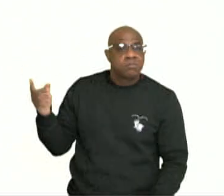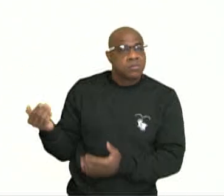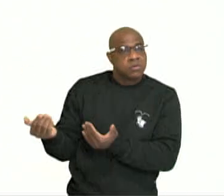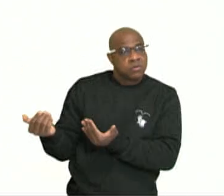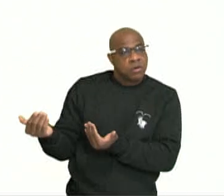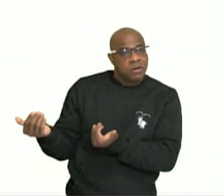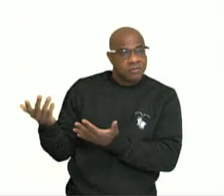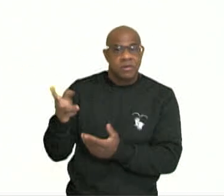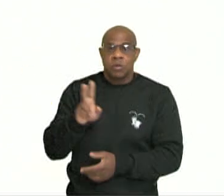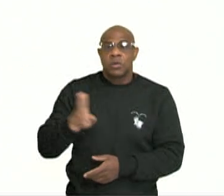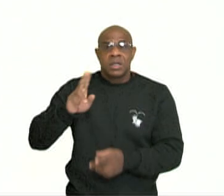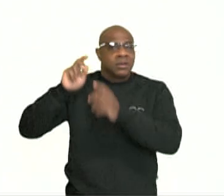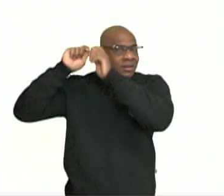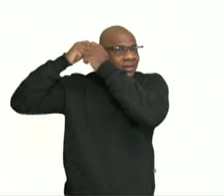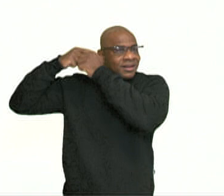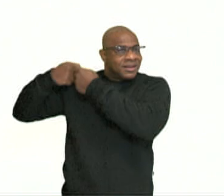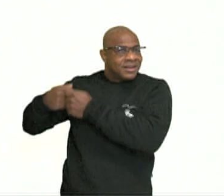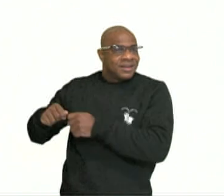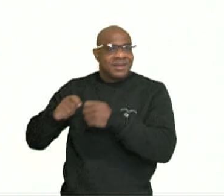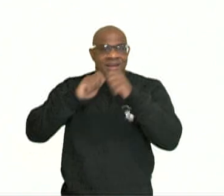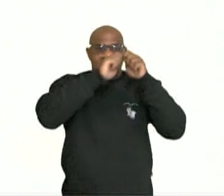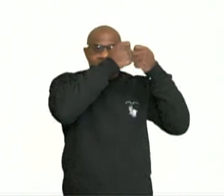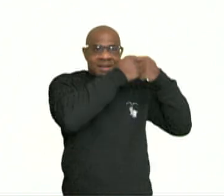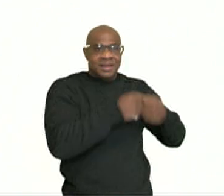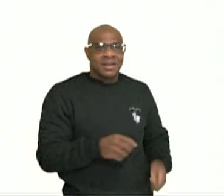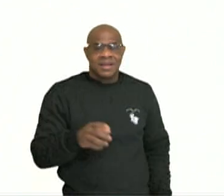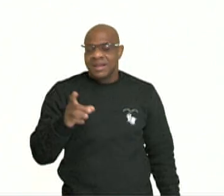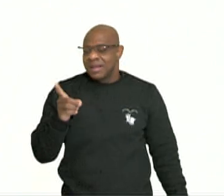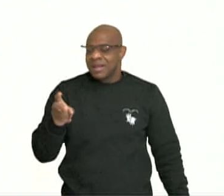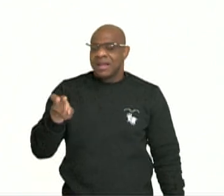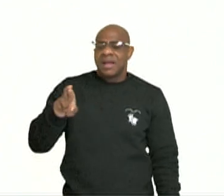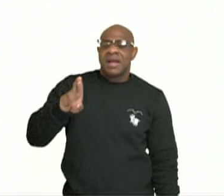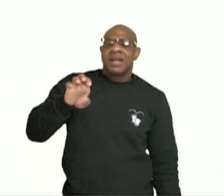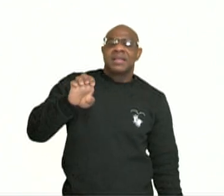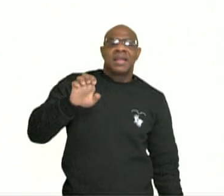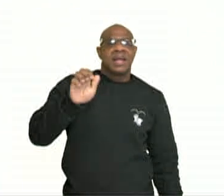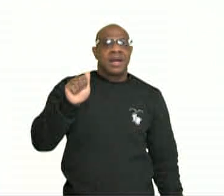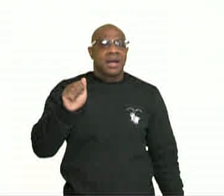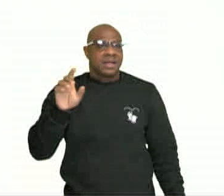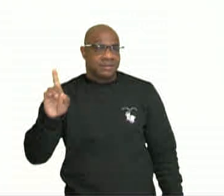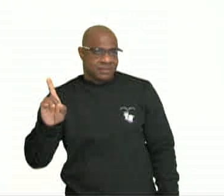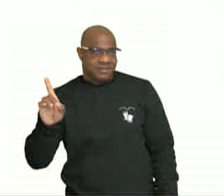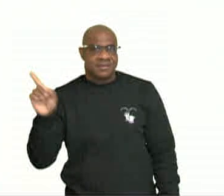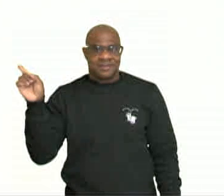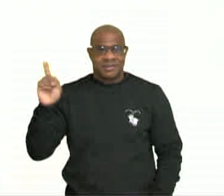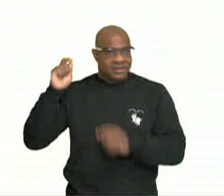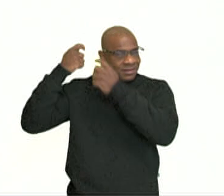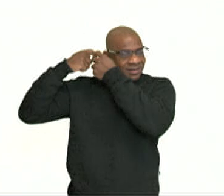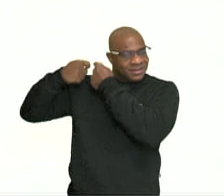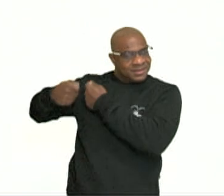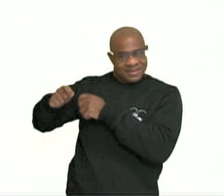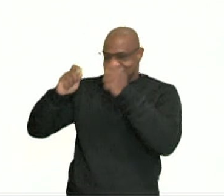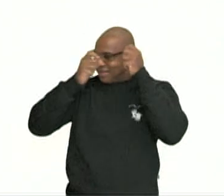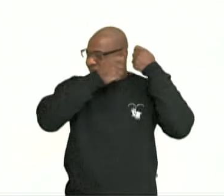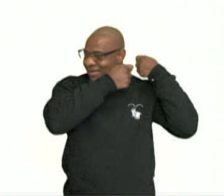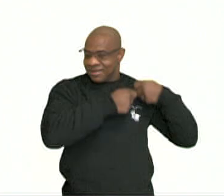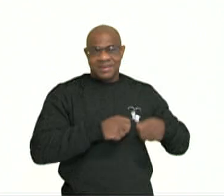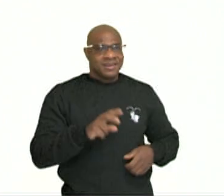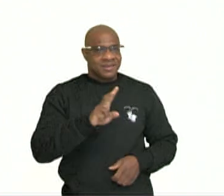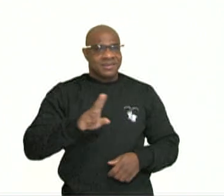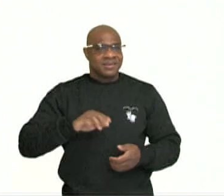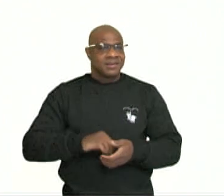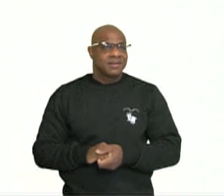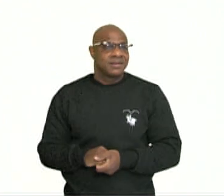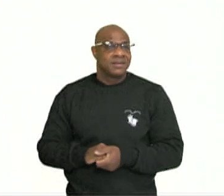jovem usando dread. Anteriormente, coloquei para você uma moça usando dread. E no texto aqui,